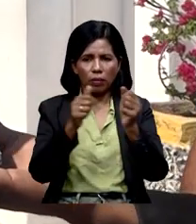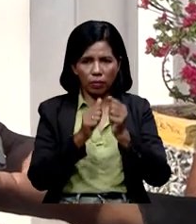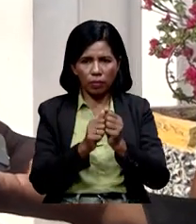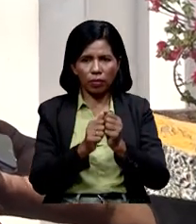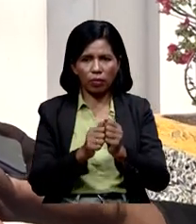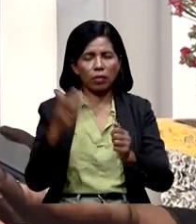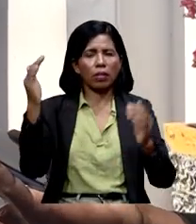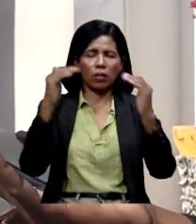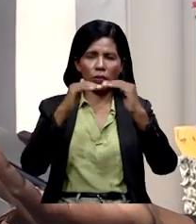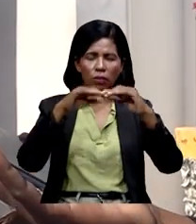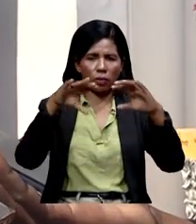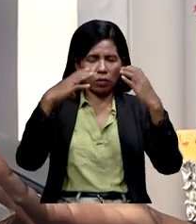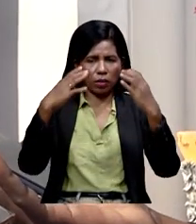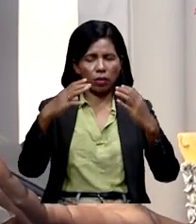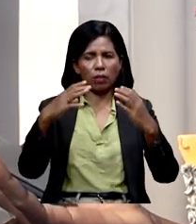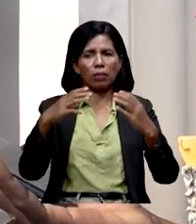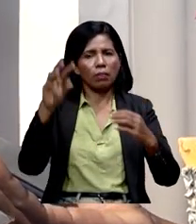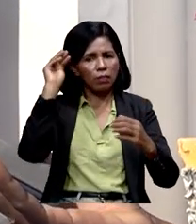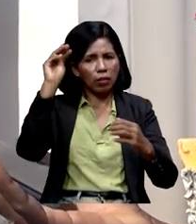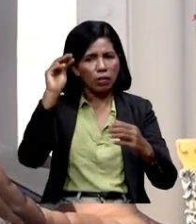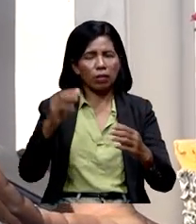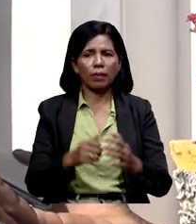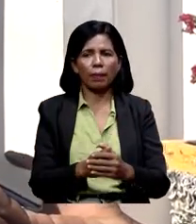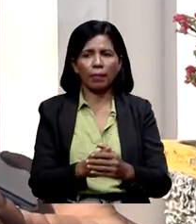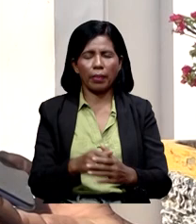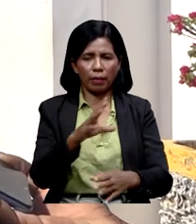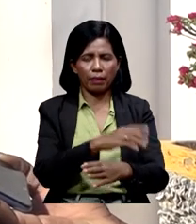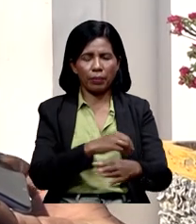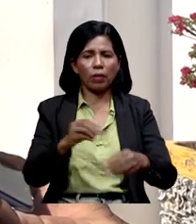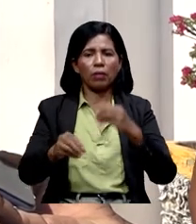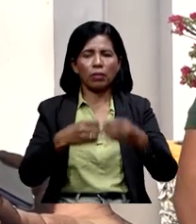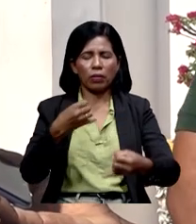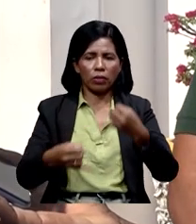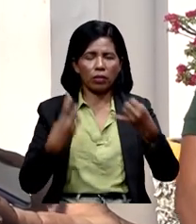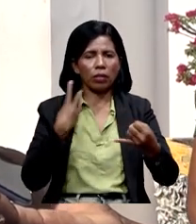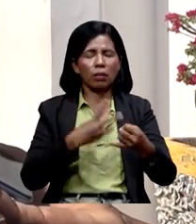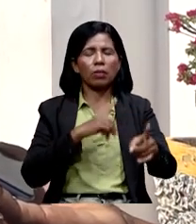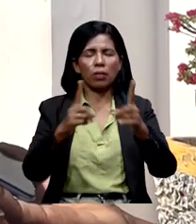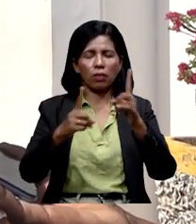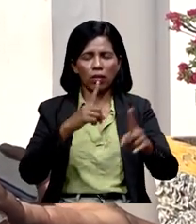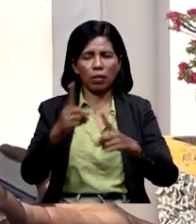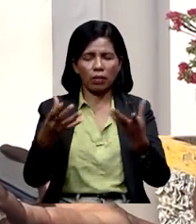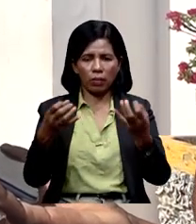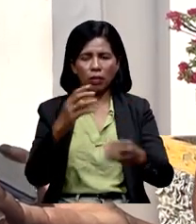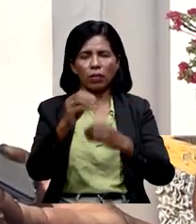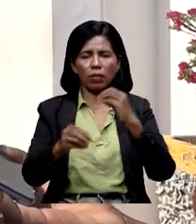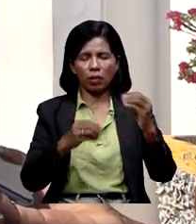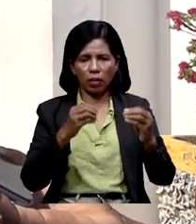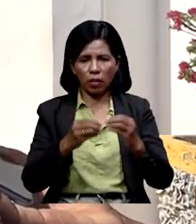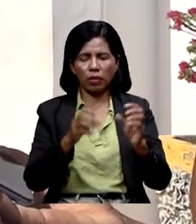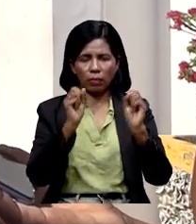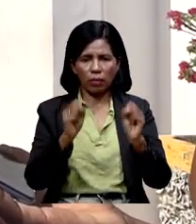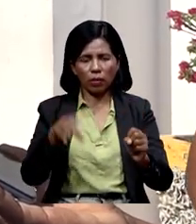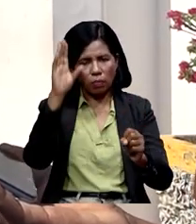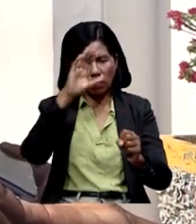e a reunião do Conselho com o Conselho Coordenação do Setor de Justiça, a mim se colhe ali o assunto do Sirané para a bela